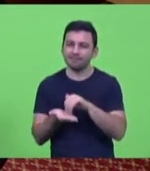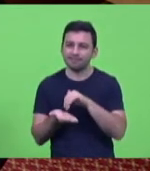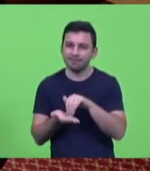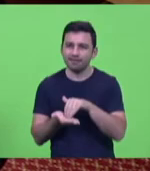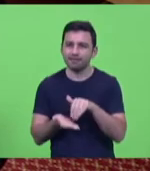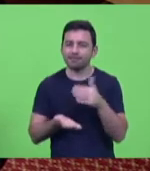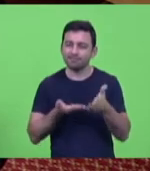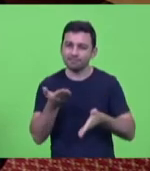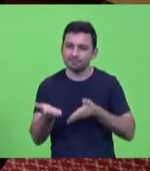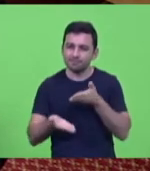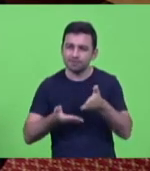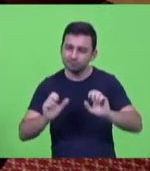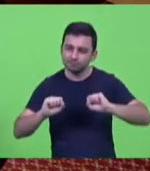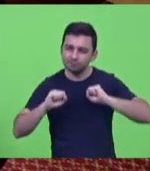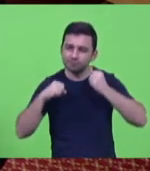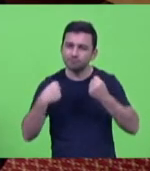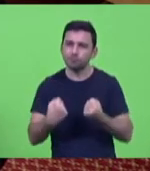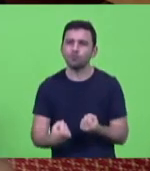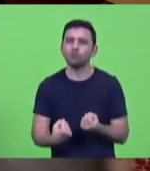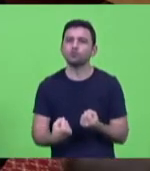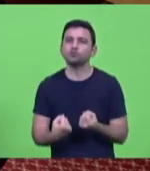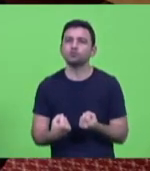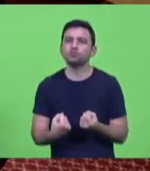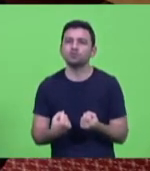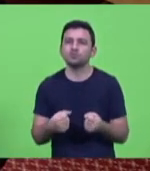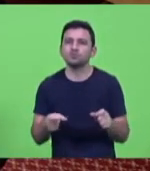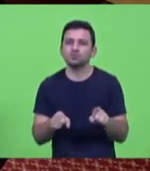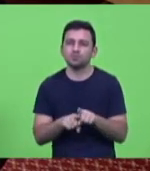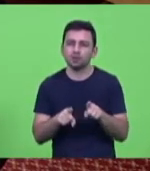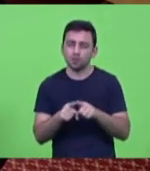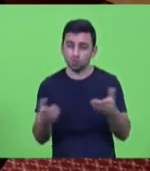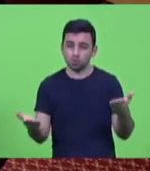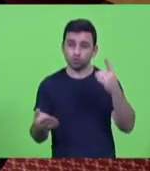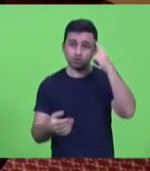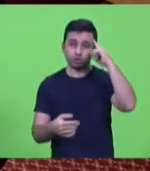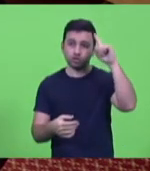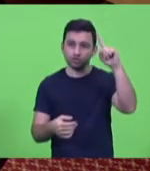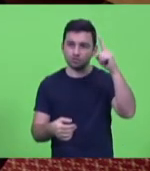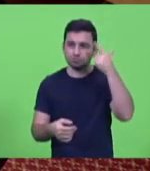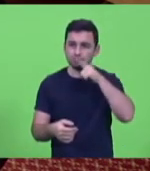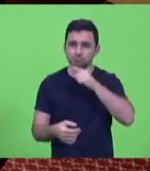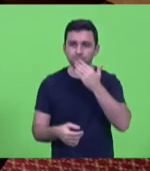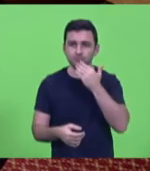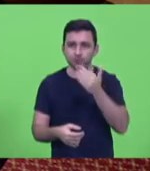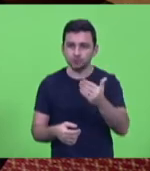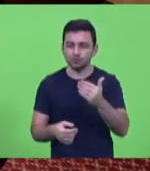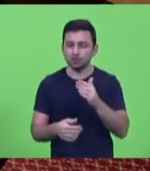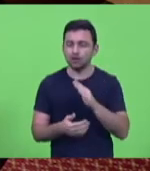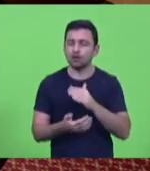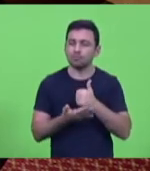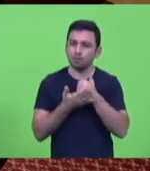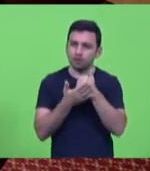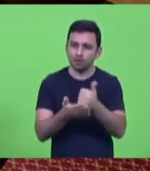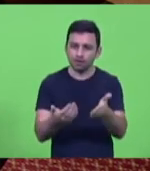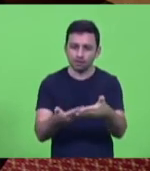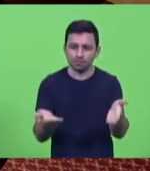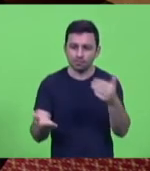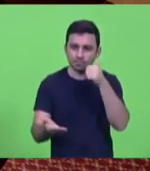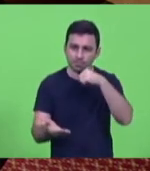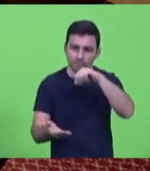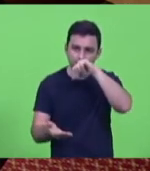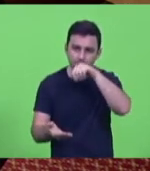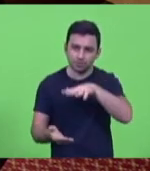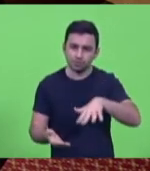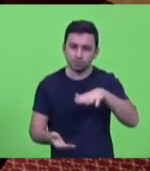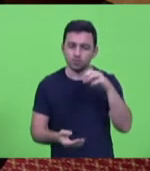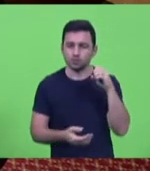e o grande empenho que ele teve no momento do dia de hoje para fazer esse grande peito dessas mães lá do setor do Oeste.